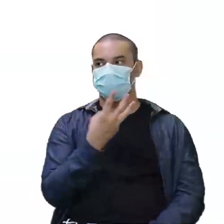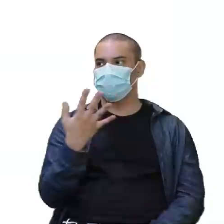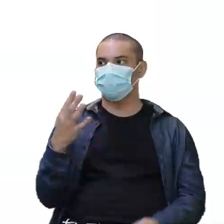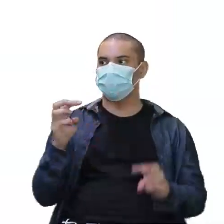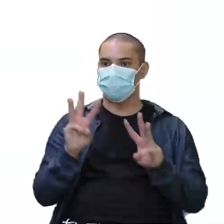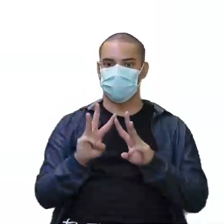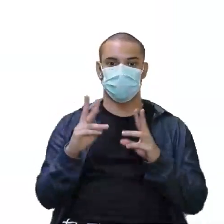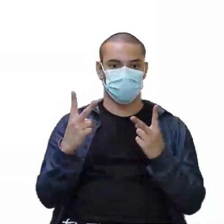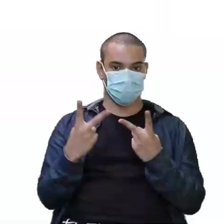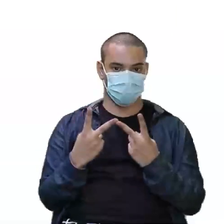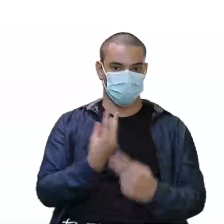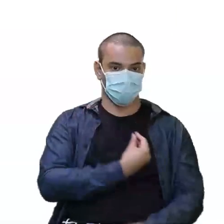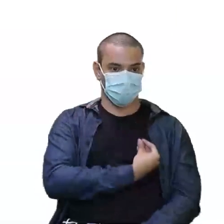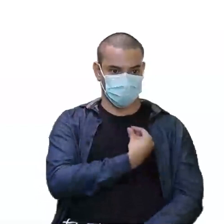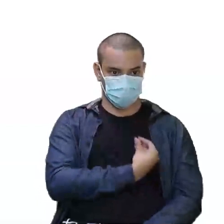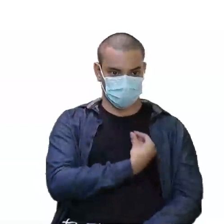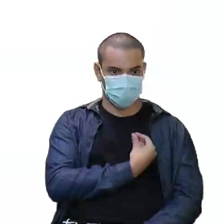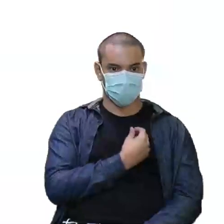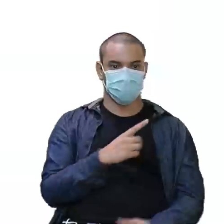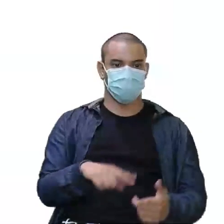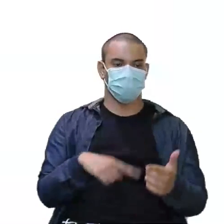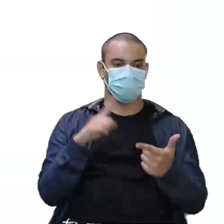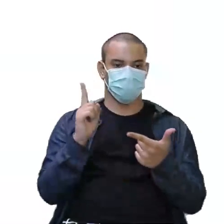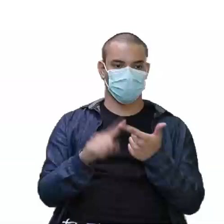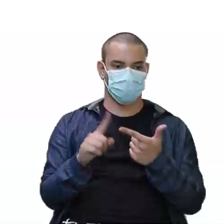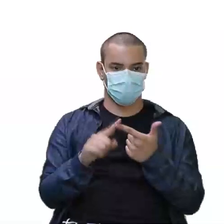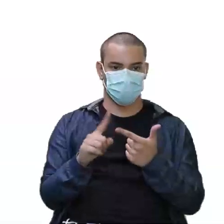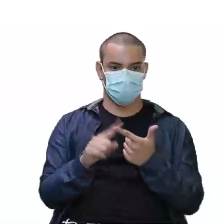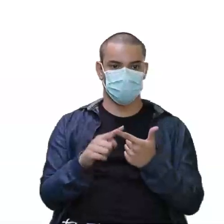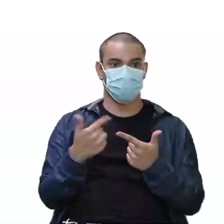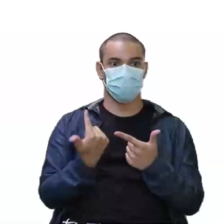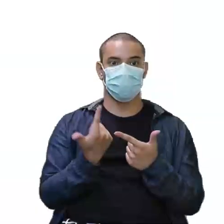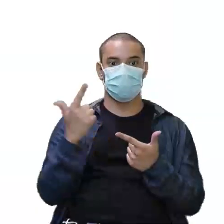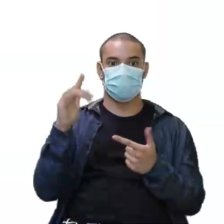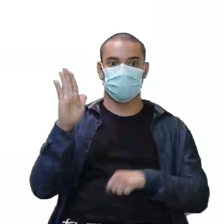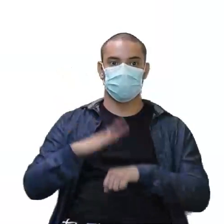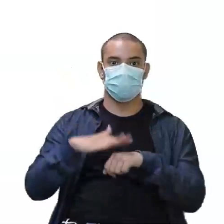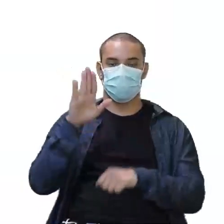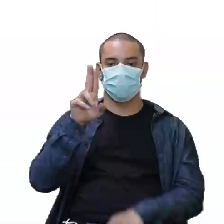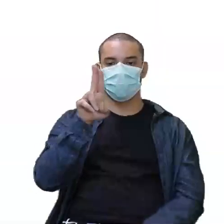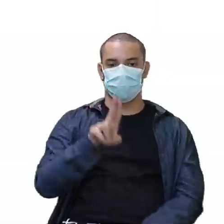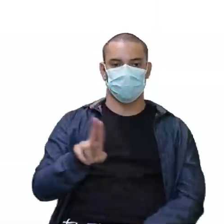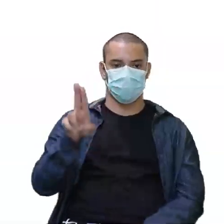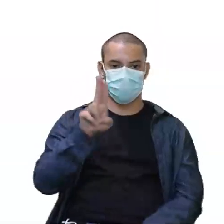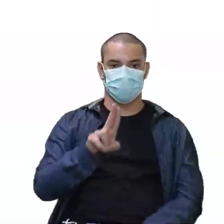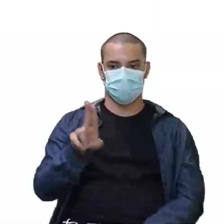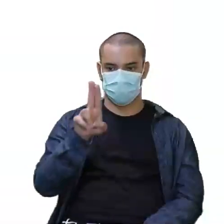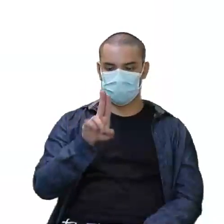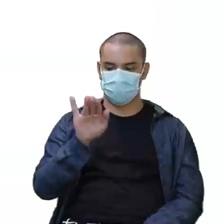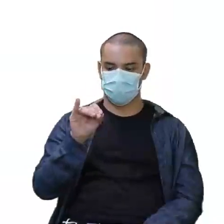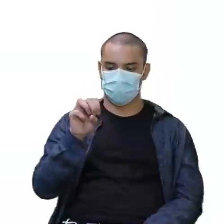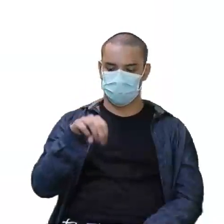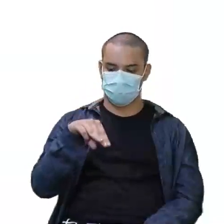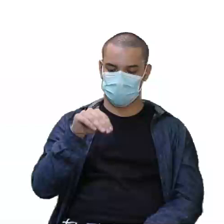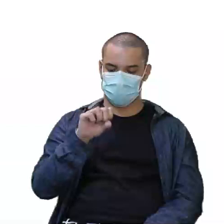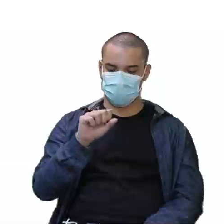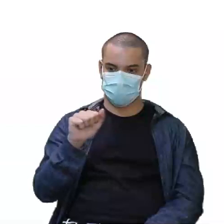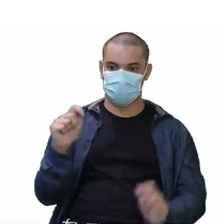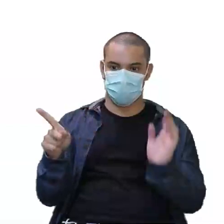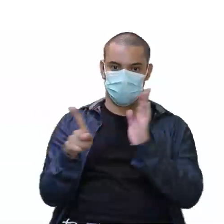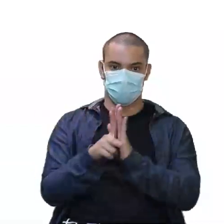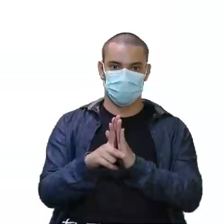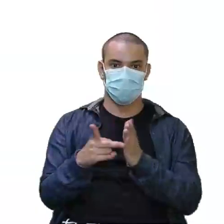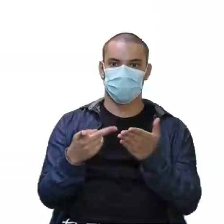matéria viva, tá? Essa pirâmide de biomassa ela é mais utilizada aí para trabalhos com a questão